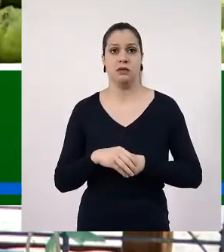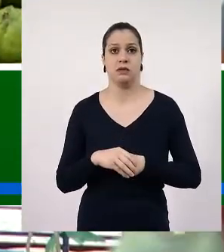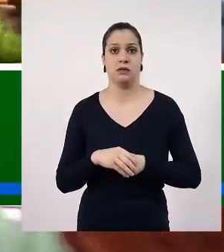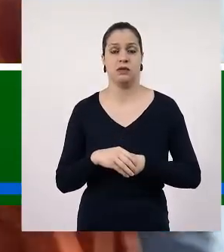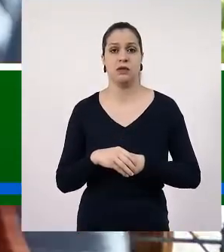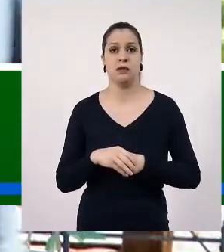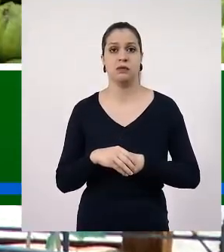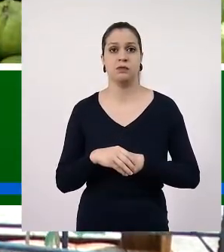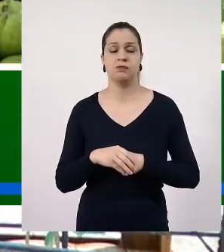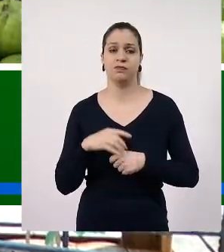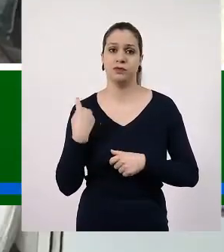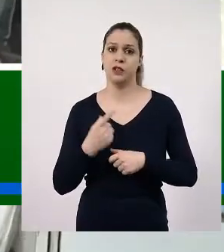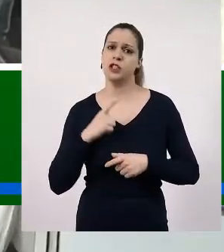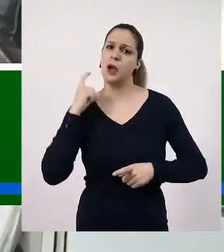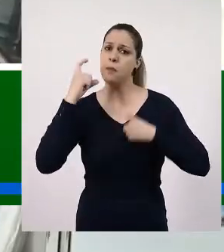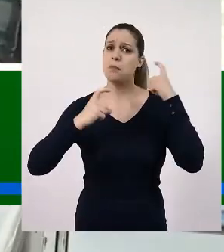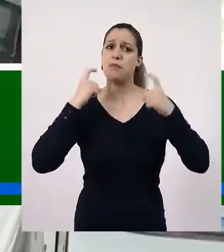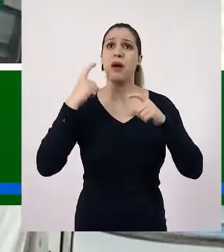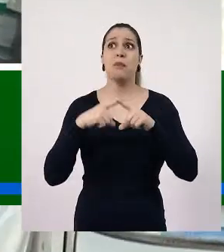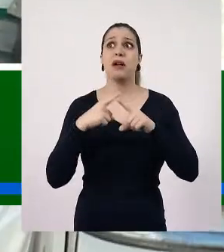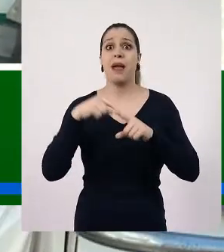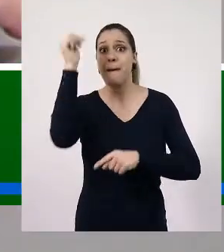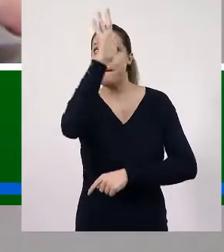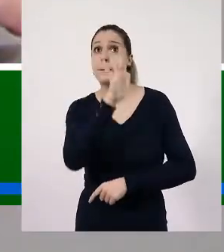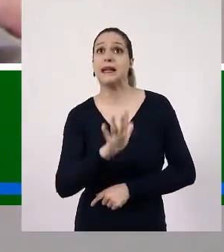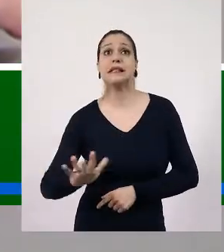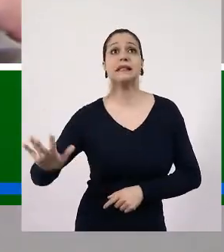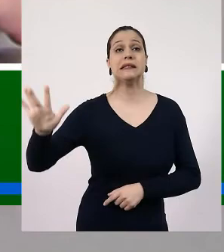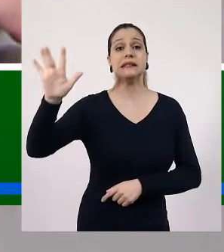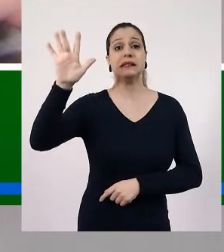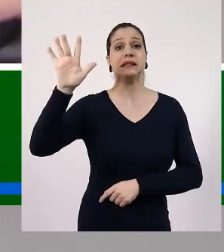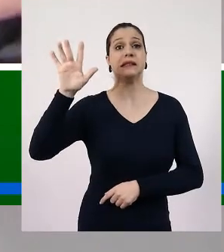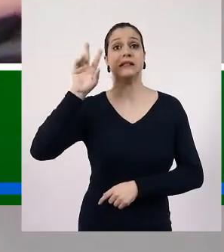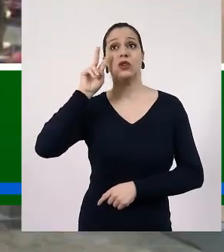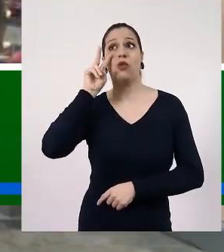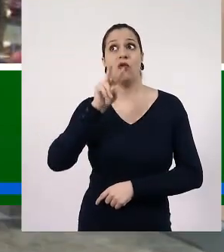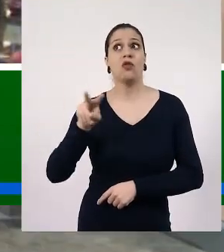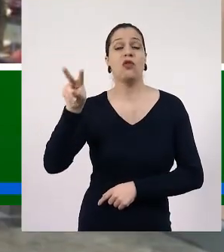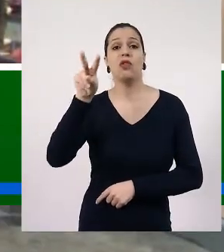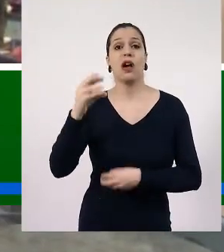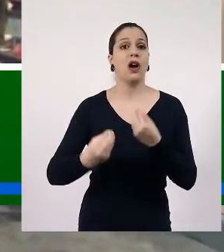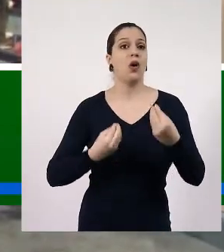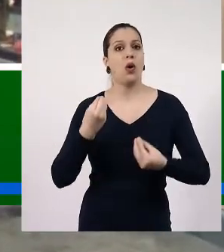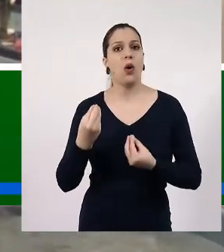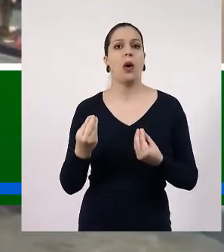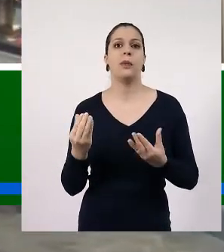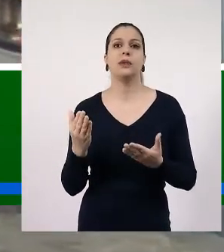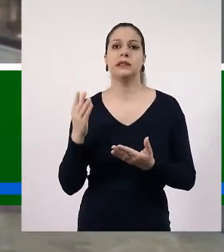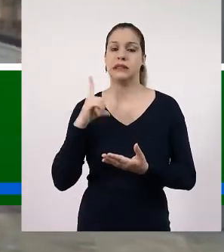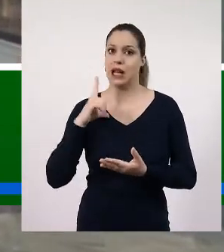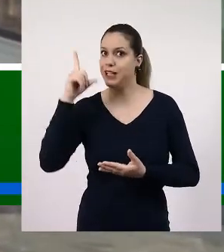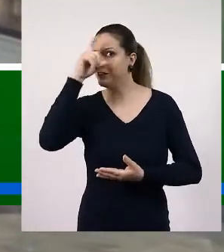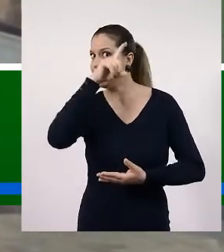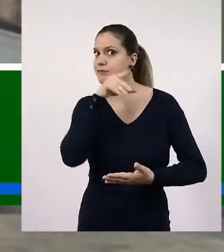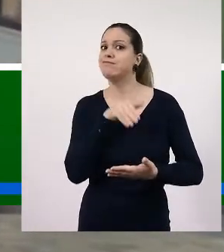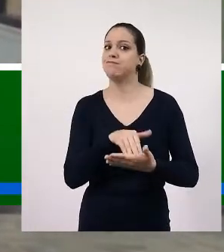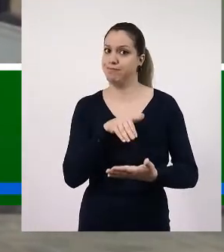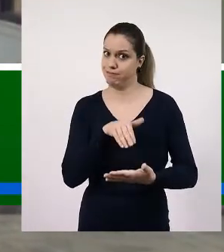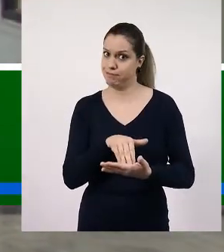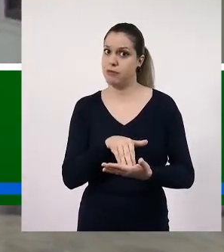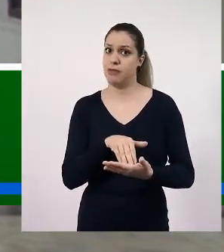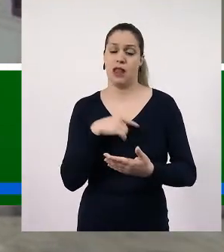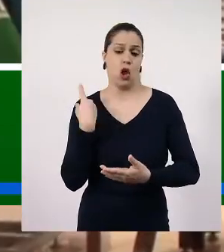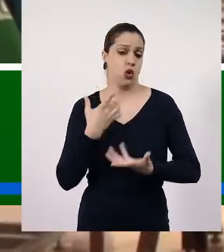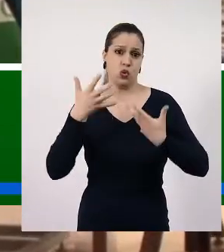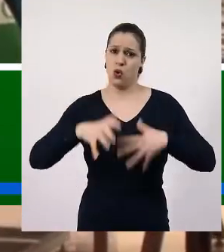uma preocupação nesse sentido. A gente vê hoje no cenário nacional muitas empresas fechando as portas pela dificuldade que vem passando, e